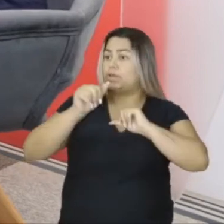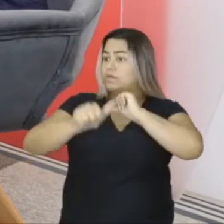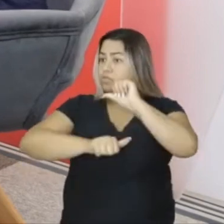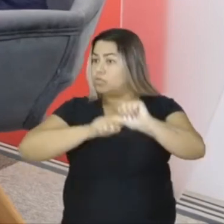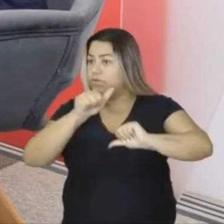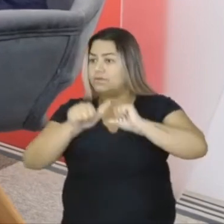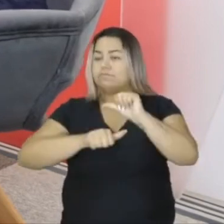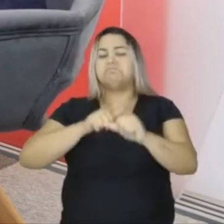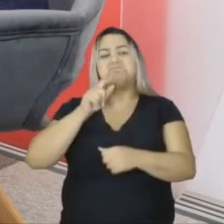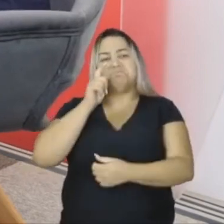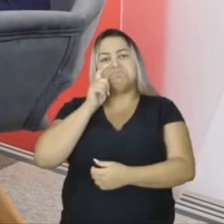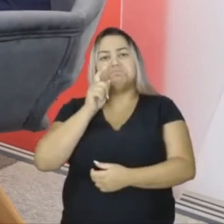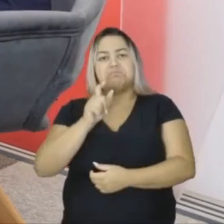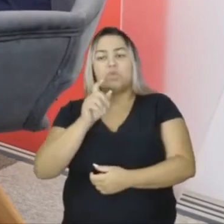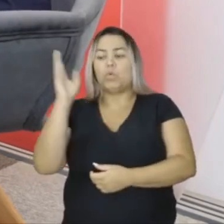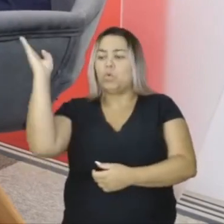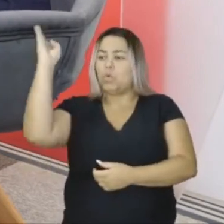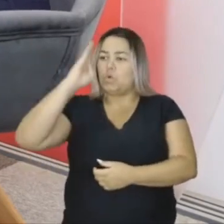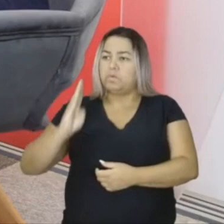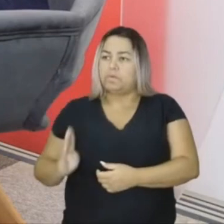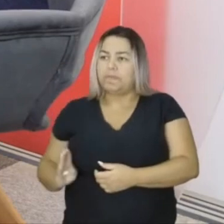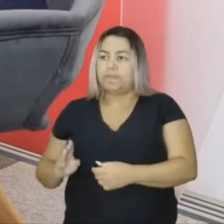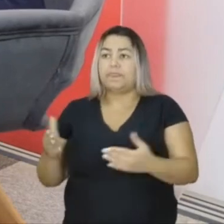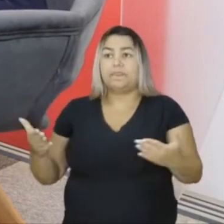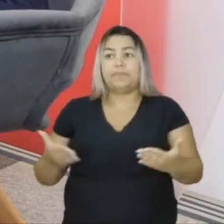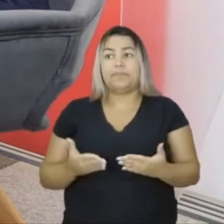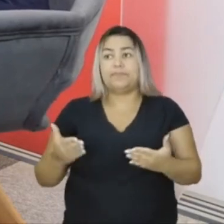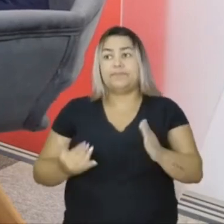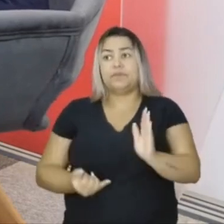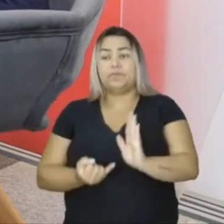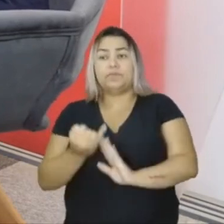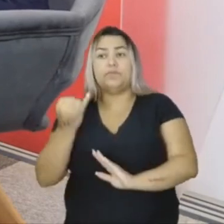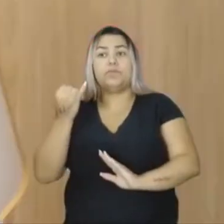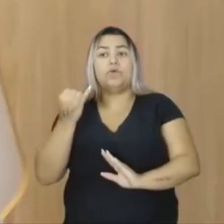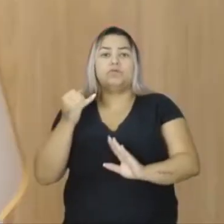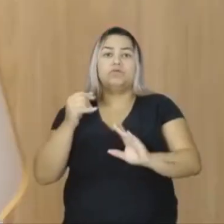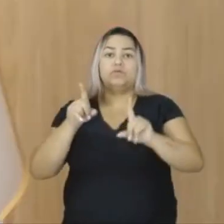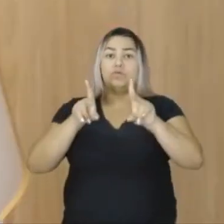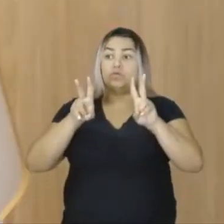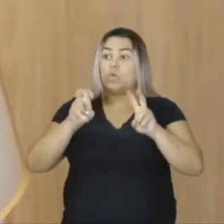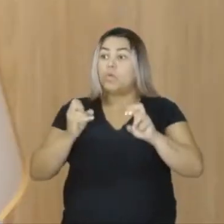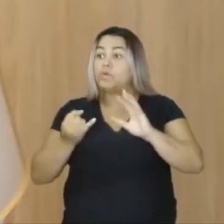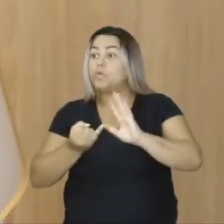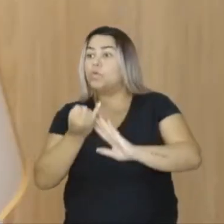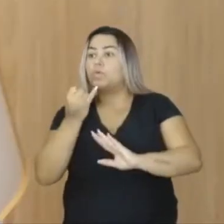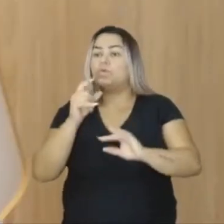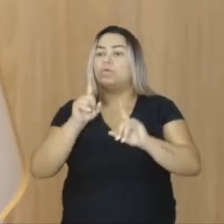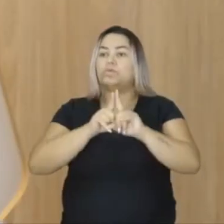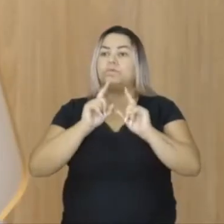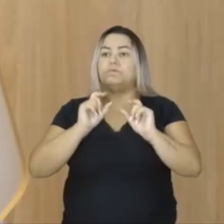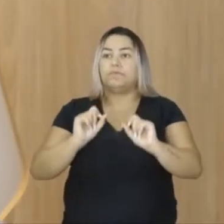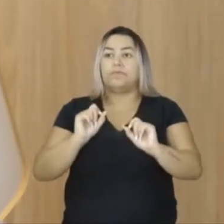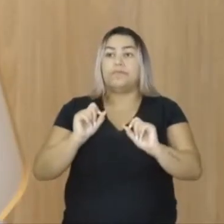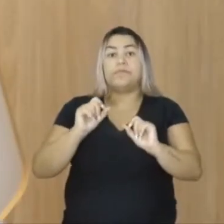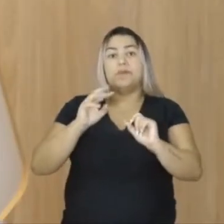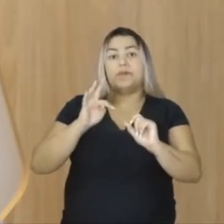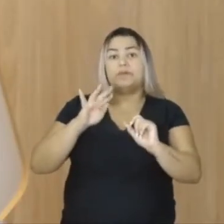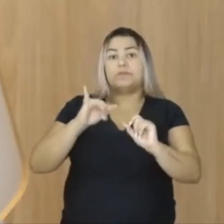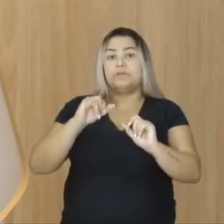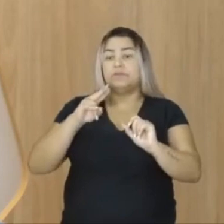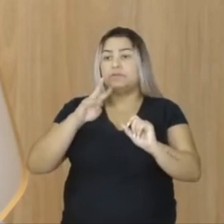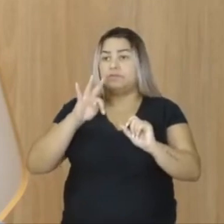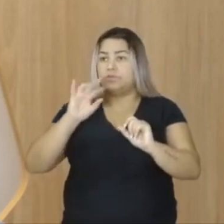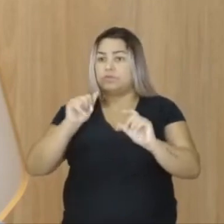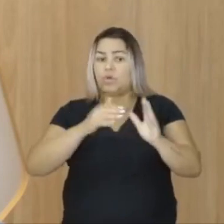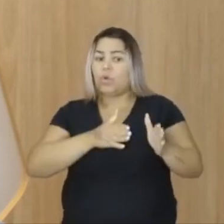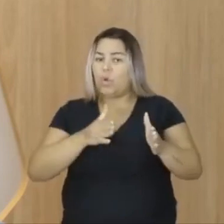isso é interessante. O Brasil cobra hoje imposto do imposto. Como é que o Brasil tributa? Ele tributa, em cada